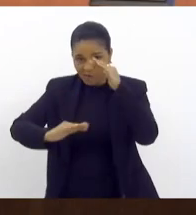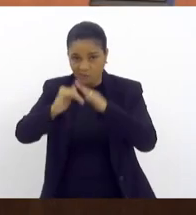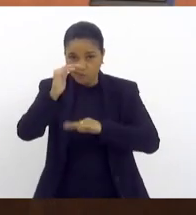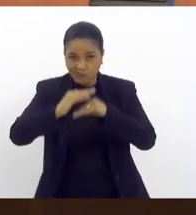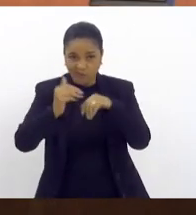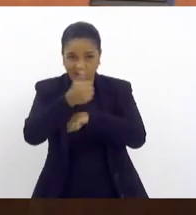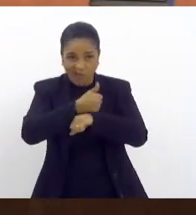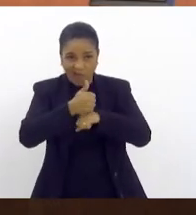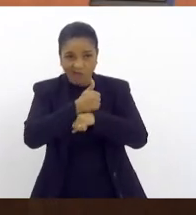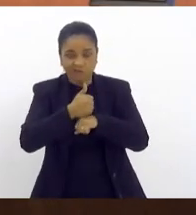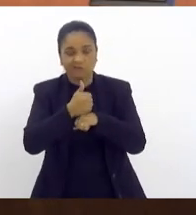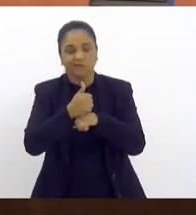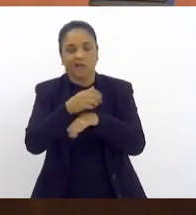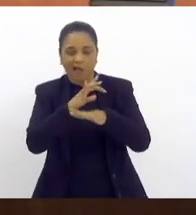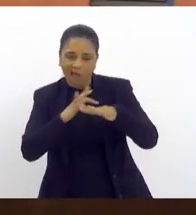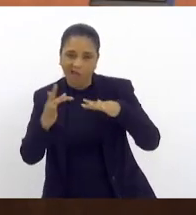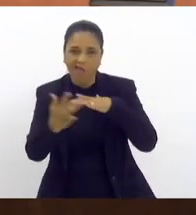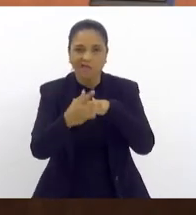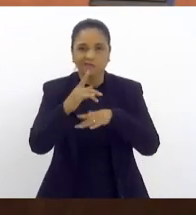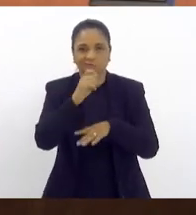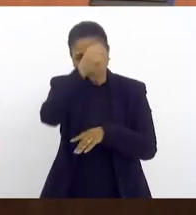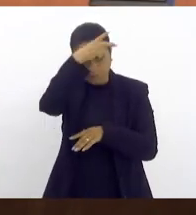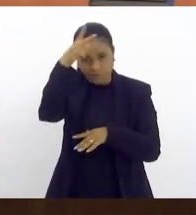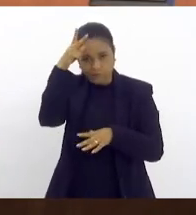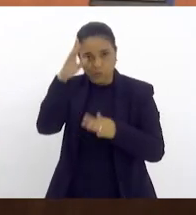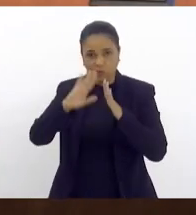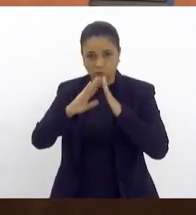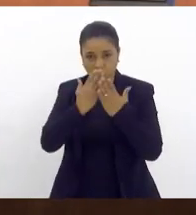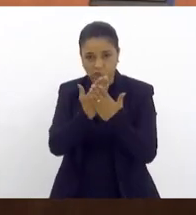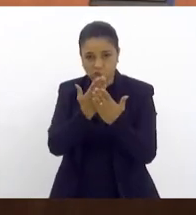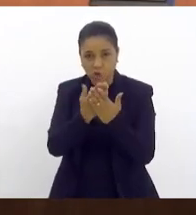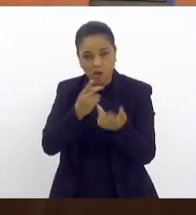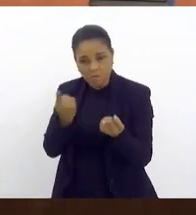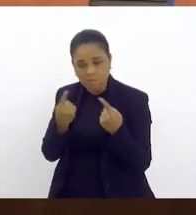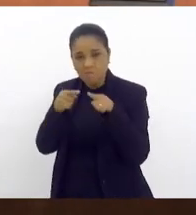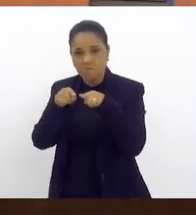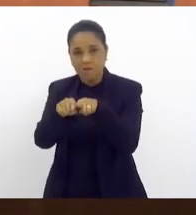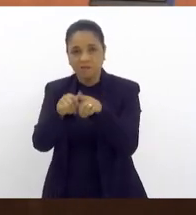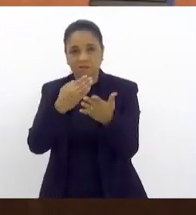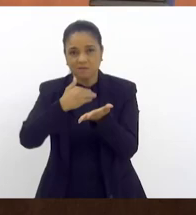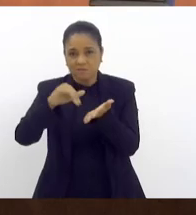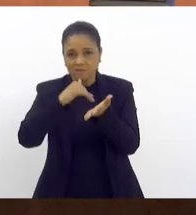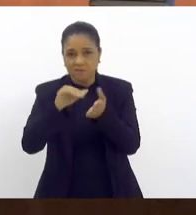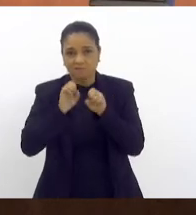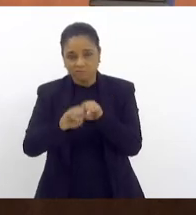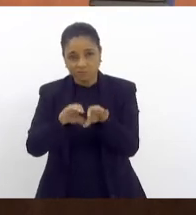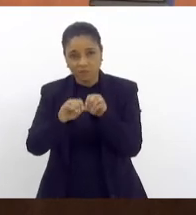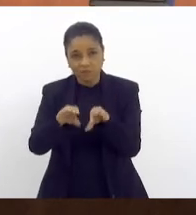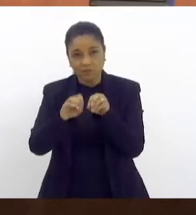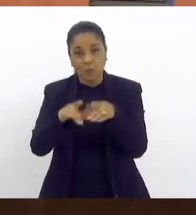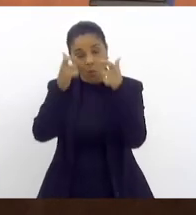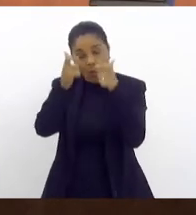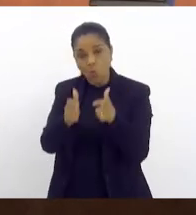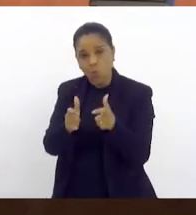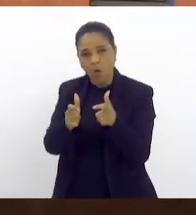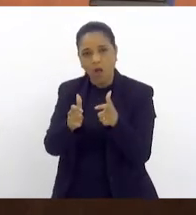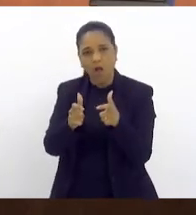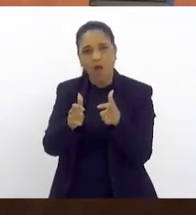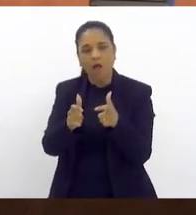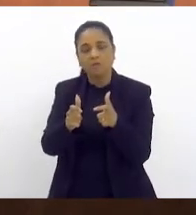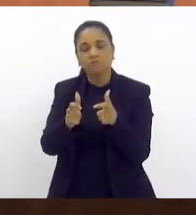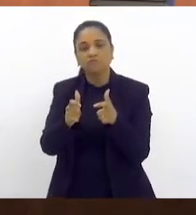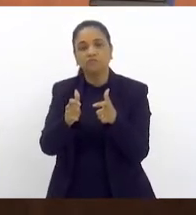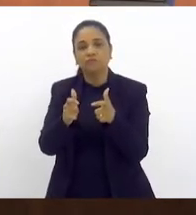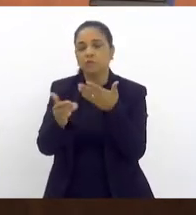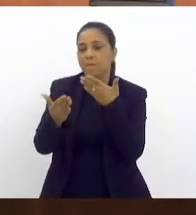de Ensino e também foi iniciada em parceria com a assistente de Educação no ano passado ainda a um lugar de escuta ativa